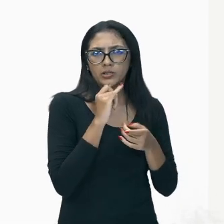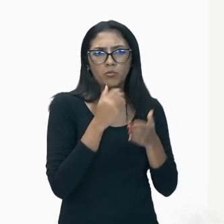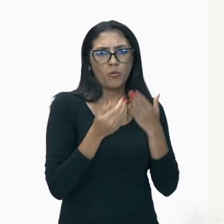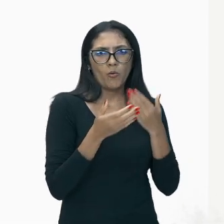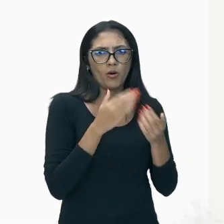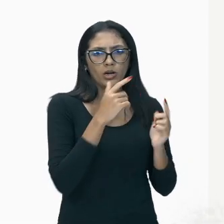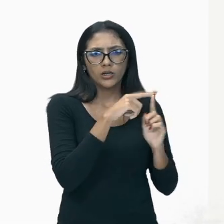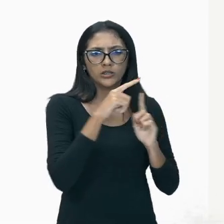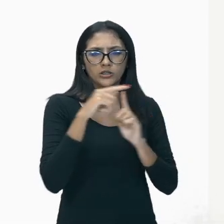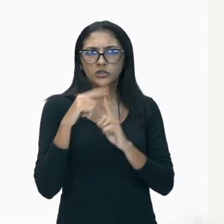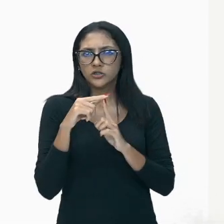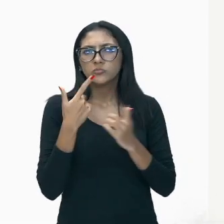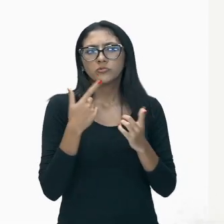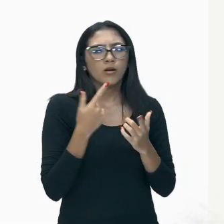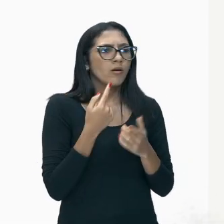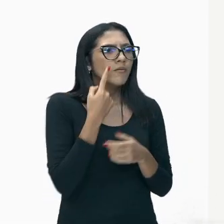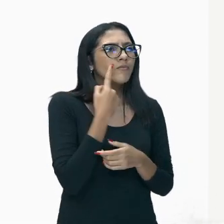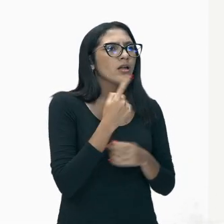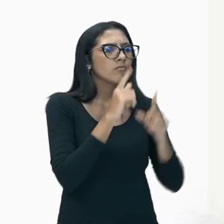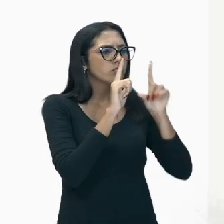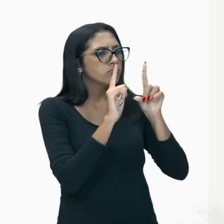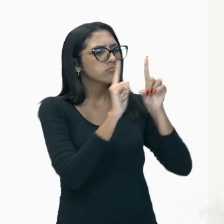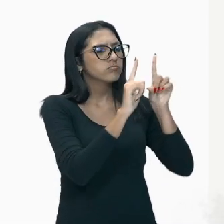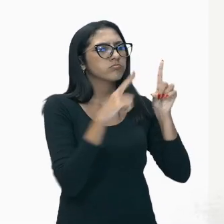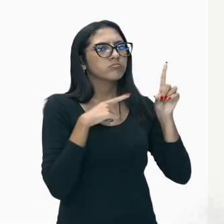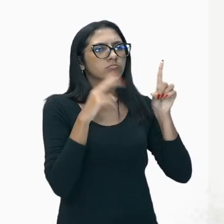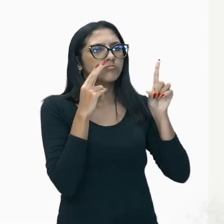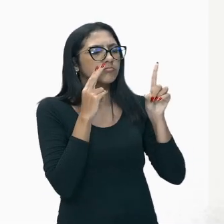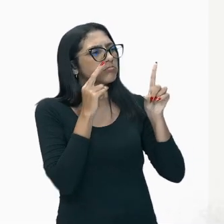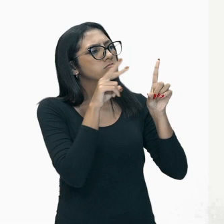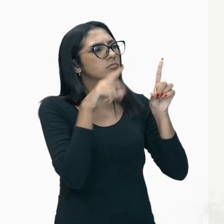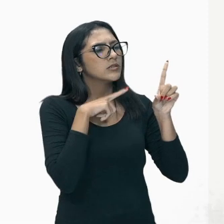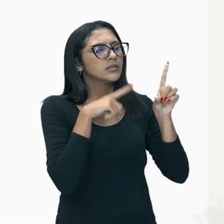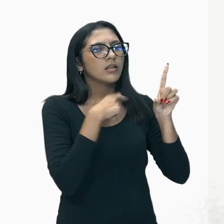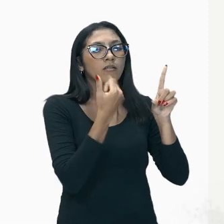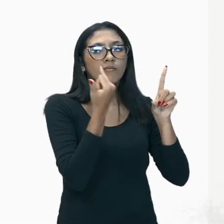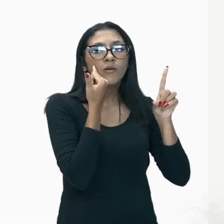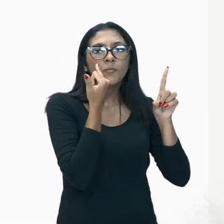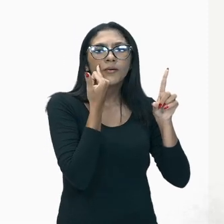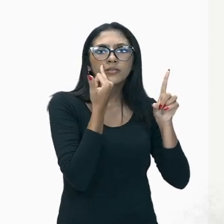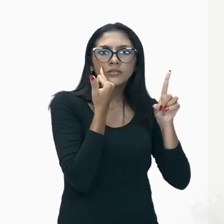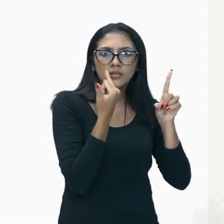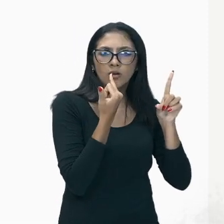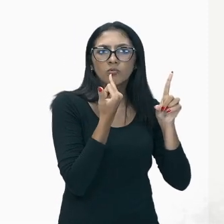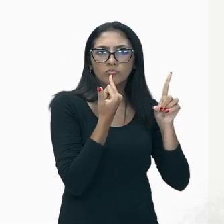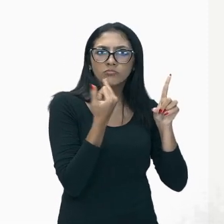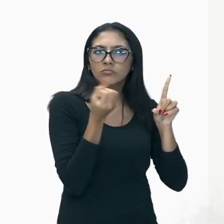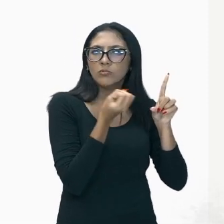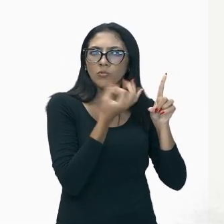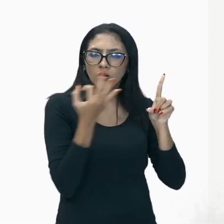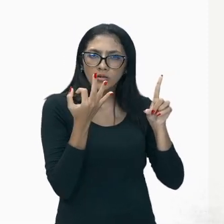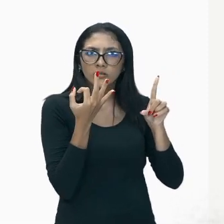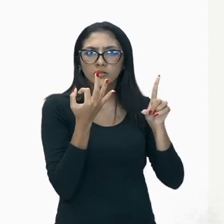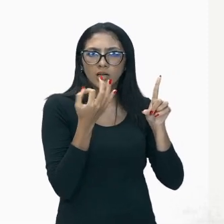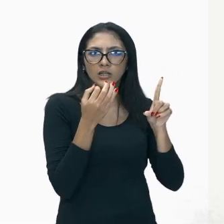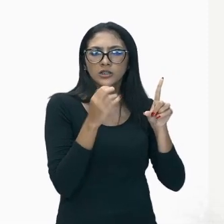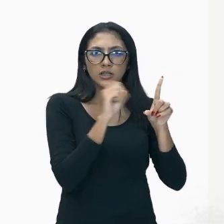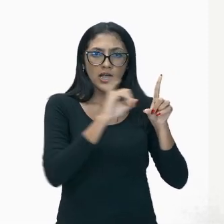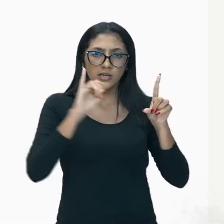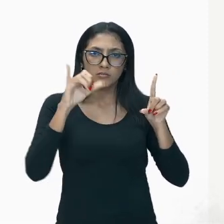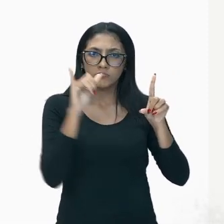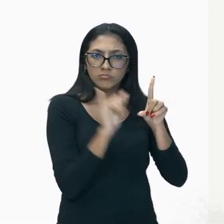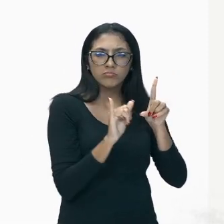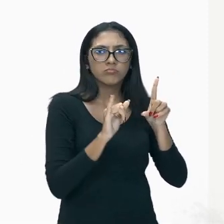embalagens dos eletrodomésticos. Apresentam informações sobre a potência. Assim é possível